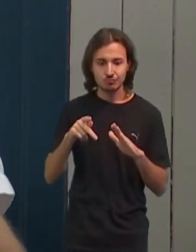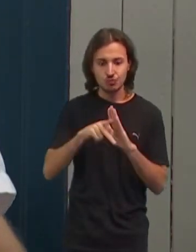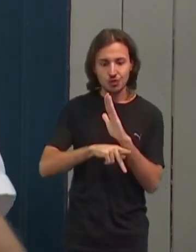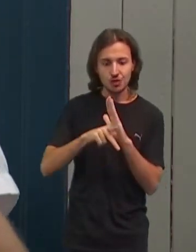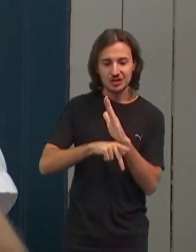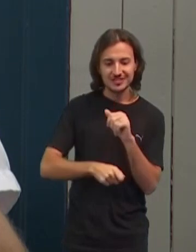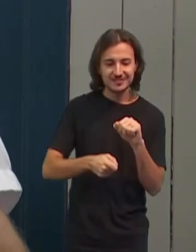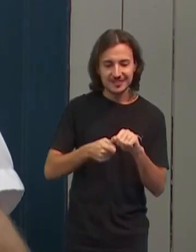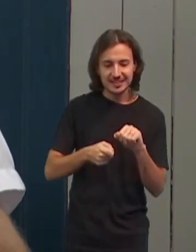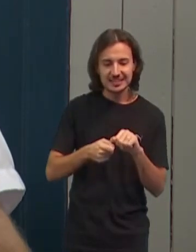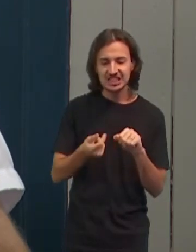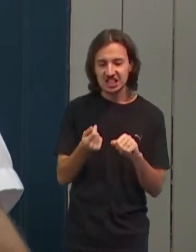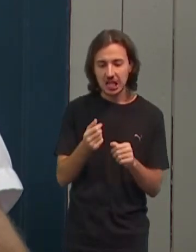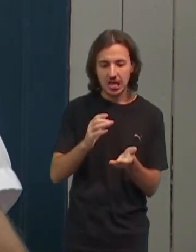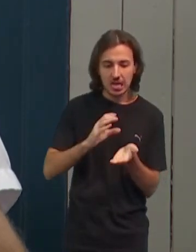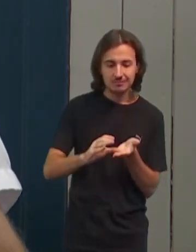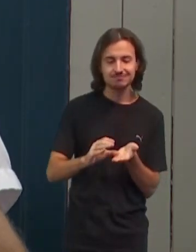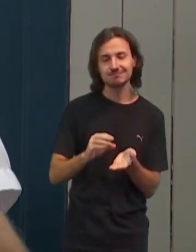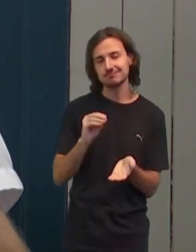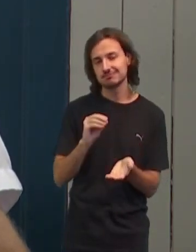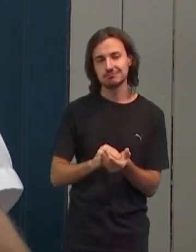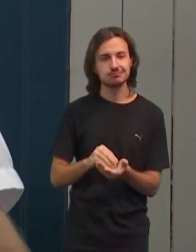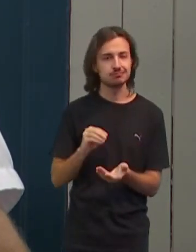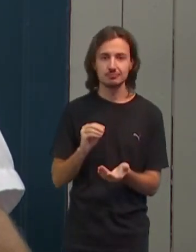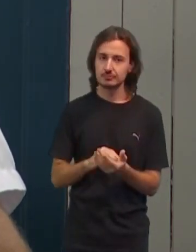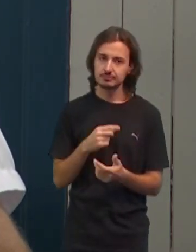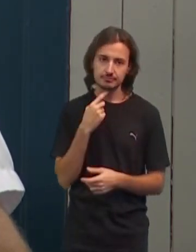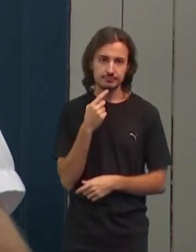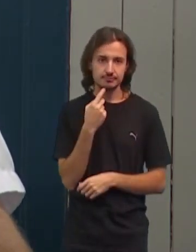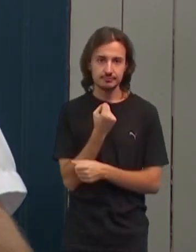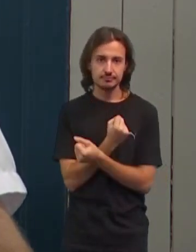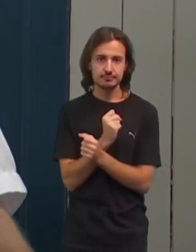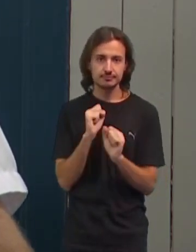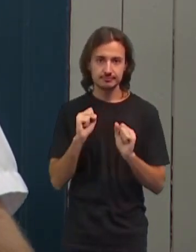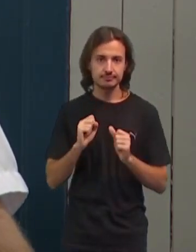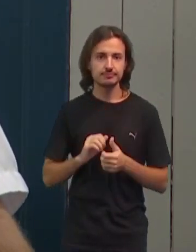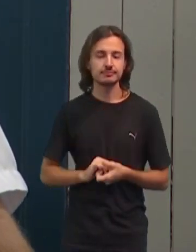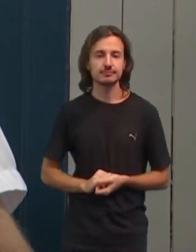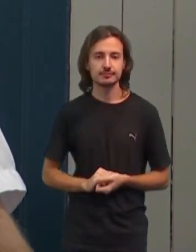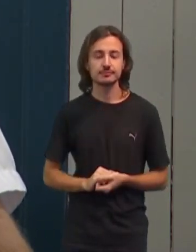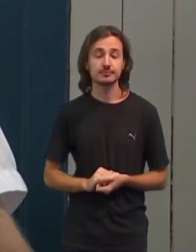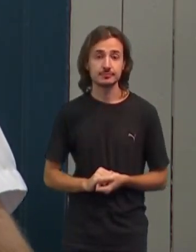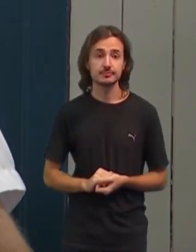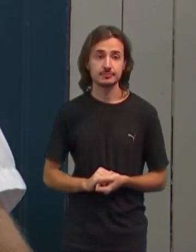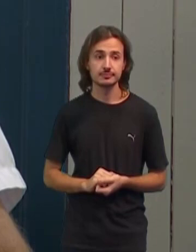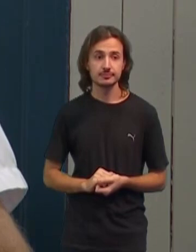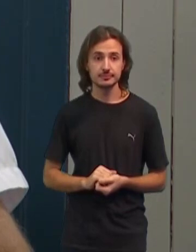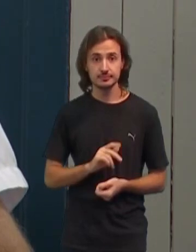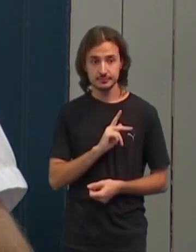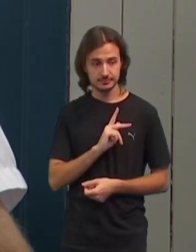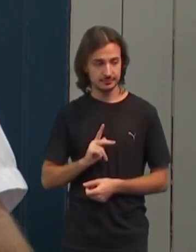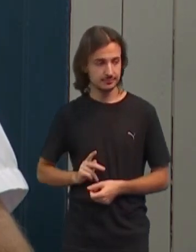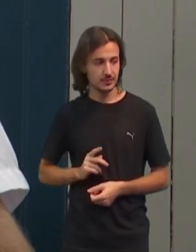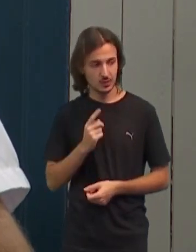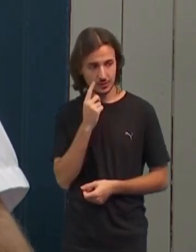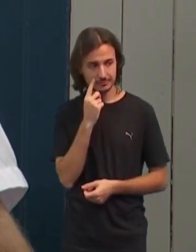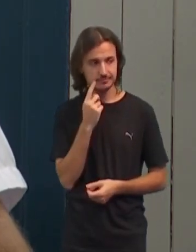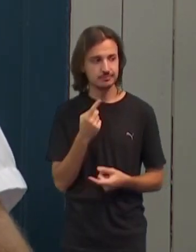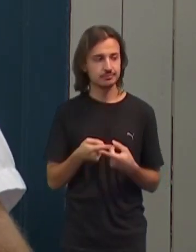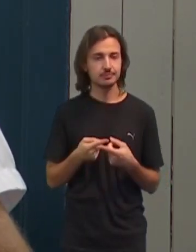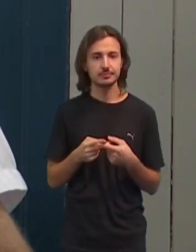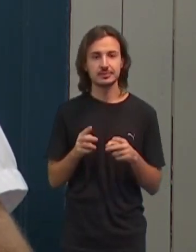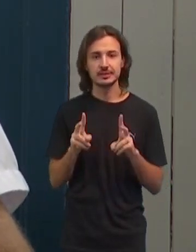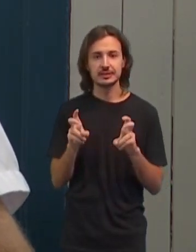nos chama à reflexão, senhor presidente, porque quando nós falamos aqui em